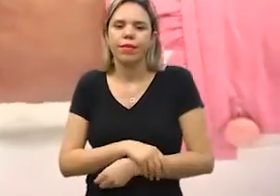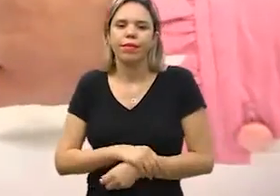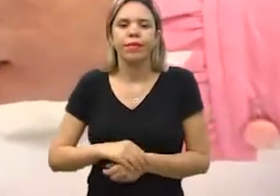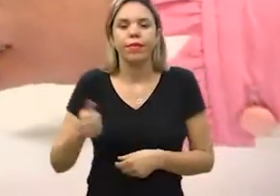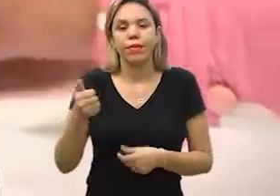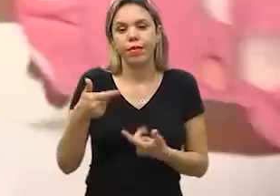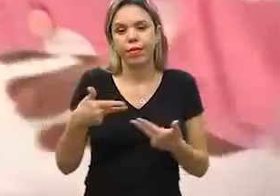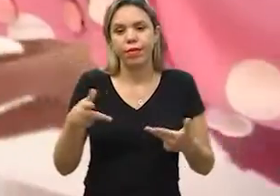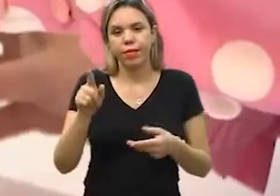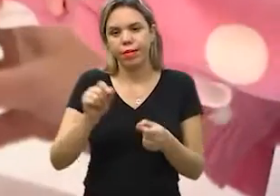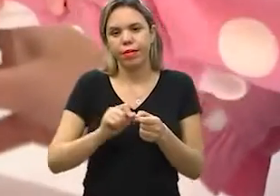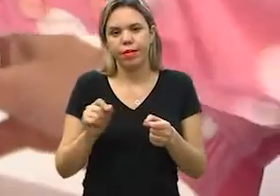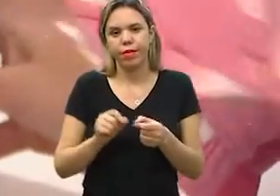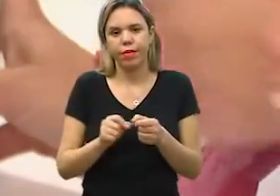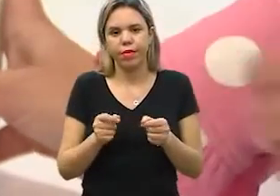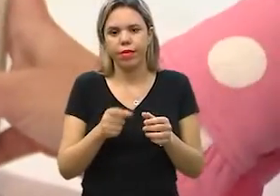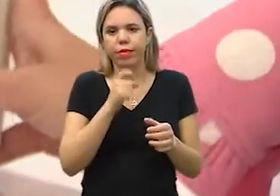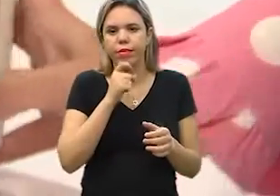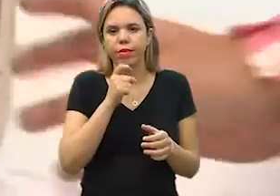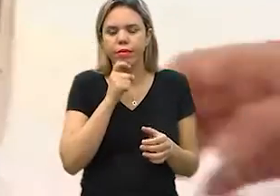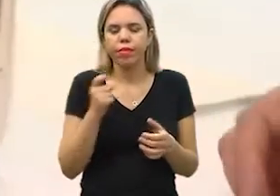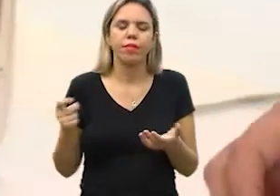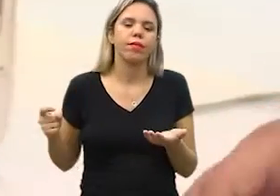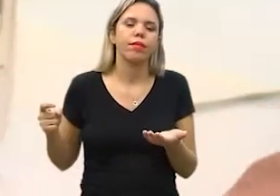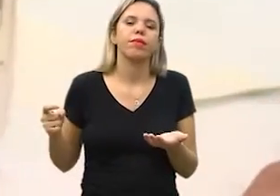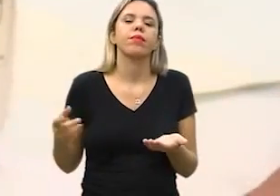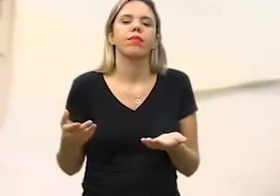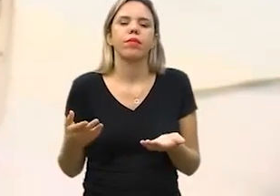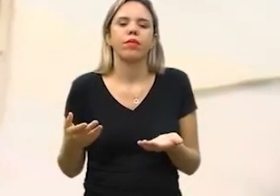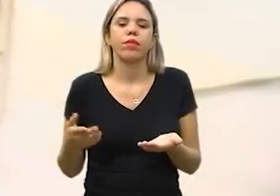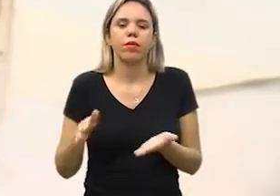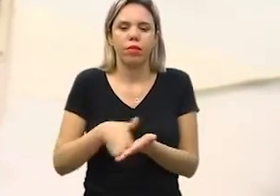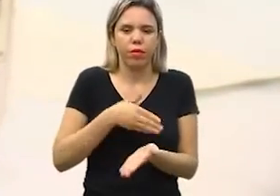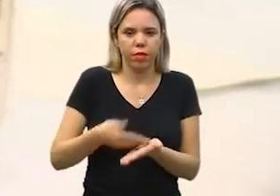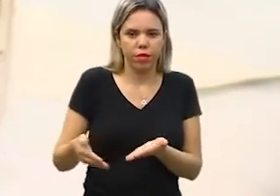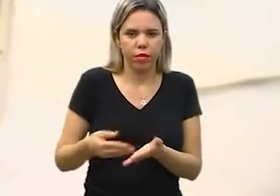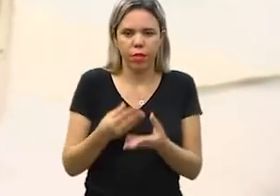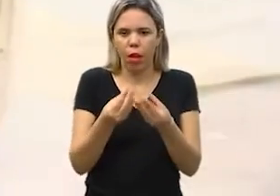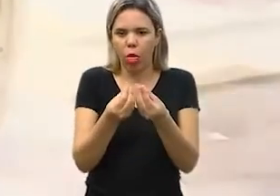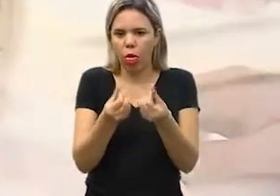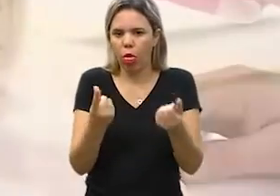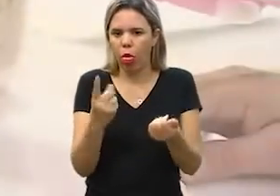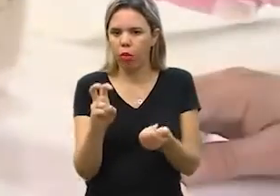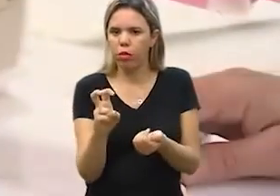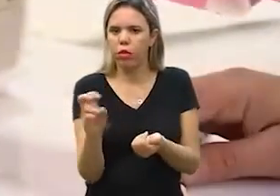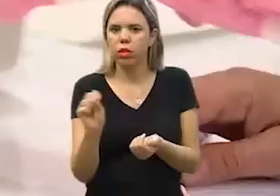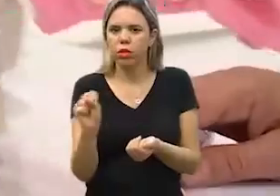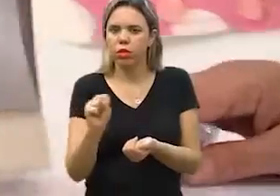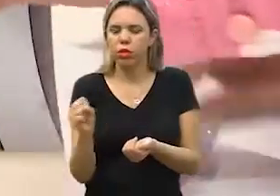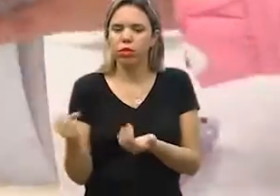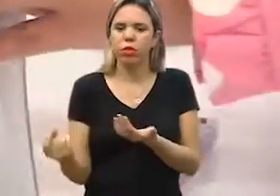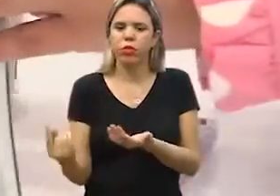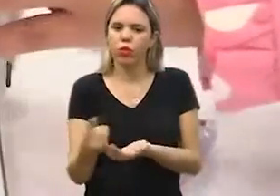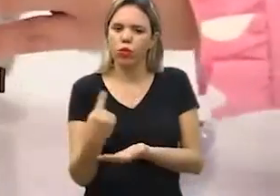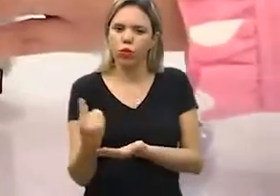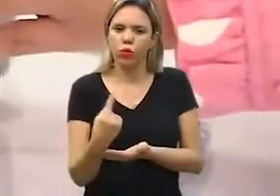A primeira coisa que você vai fazer é derreter a manteiga por 15 segundos no micro-ondas.